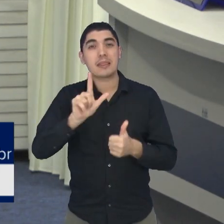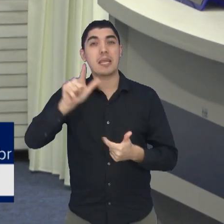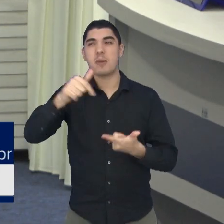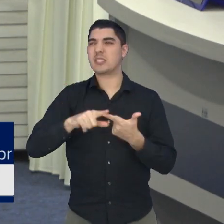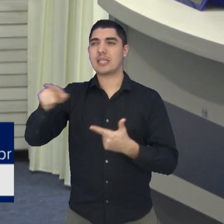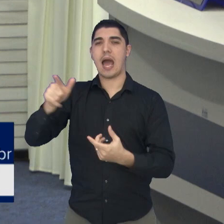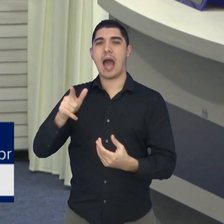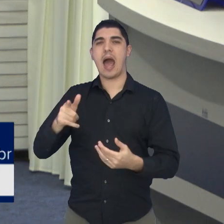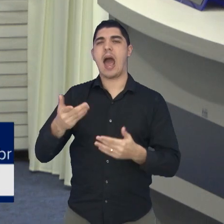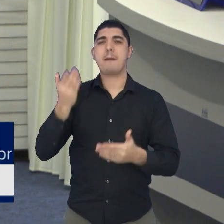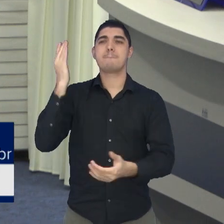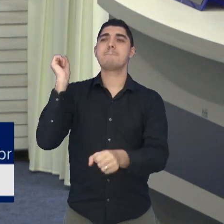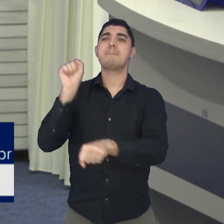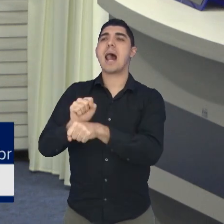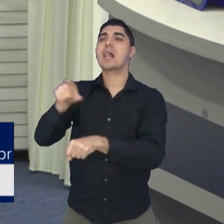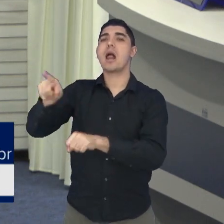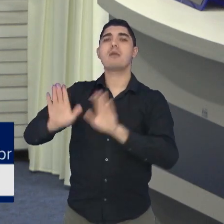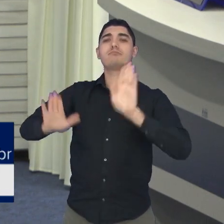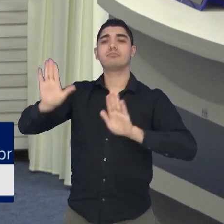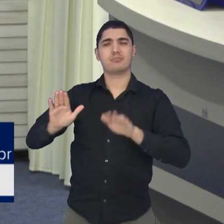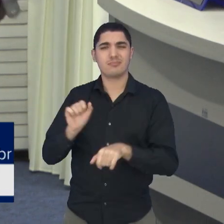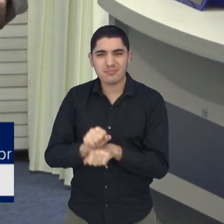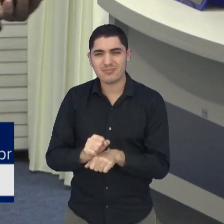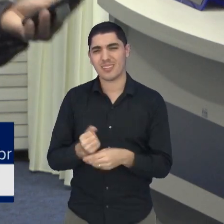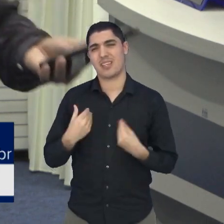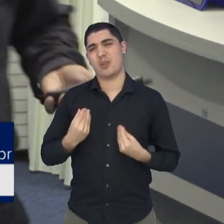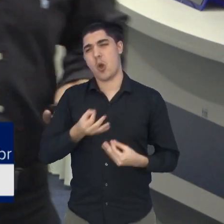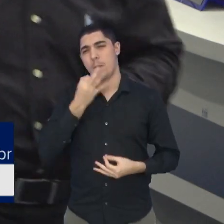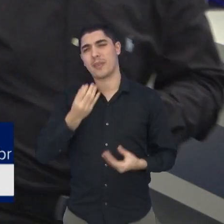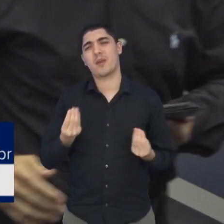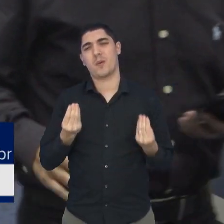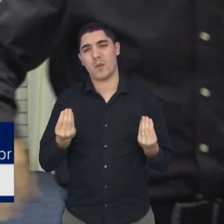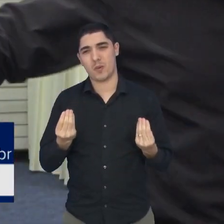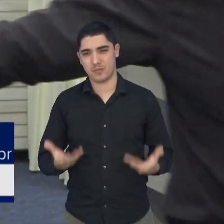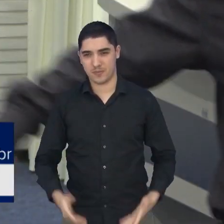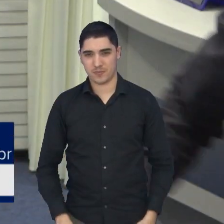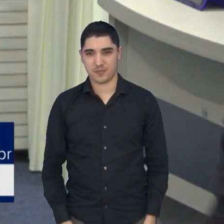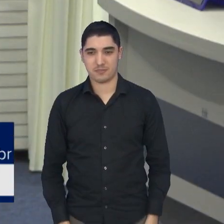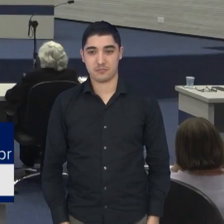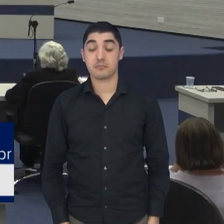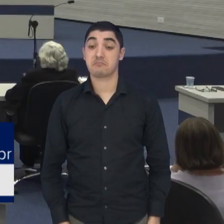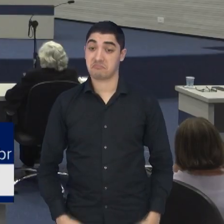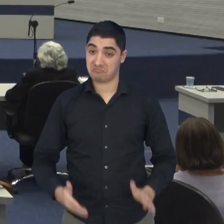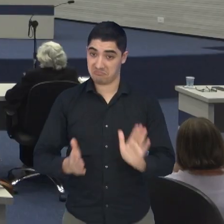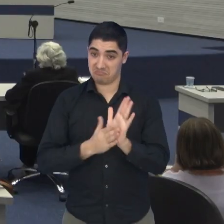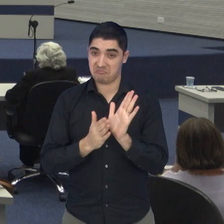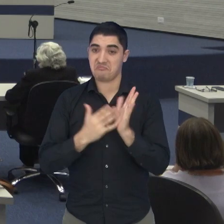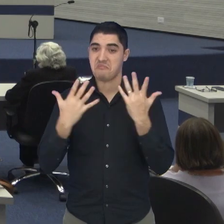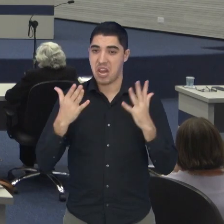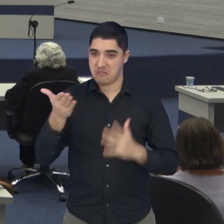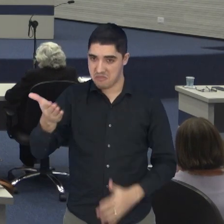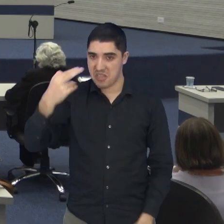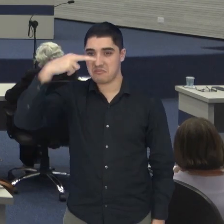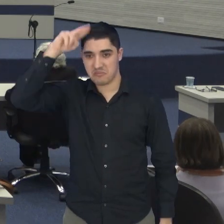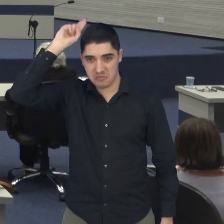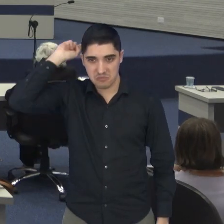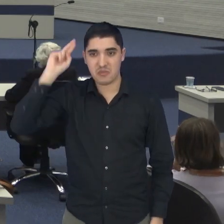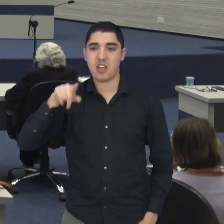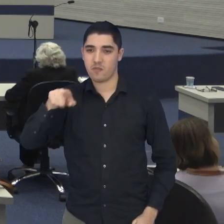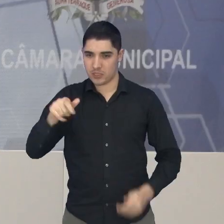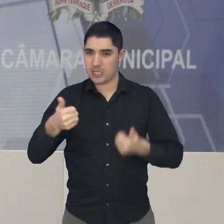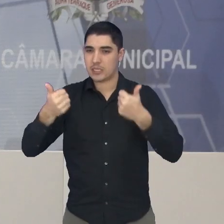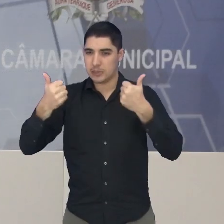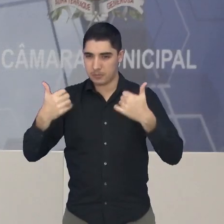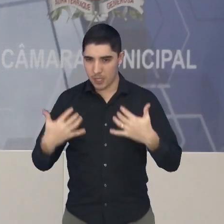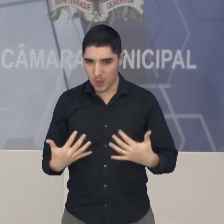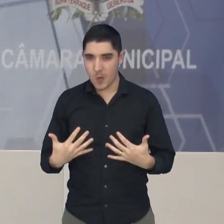é um contrassenso que não tem nem o que a gente comentar aqui. Isso aí, parabéns, vereador Robertinho, ele citou aqui